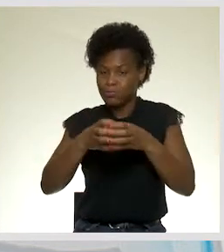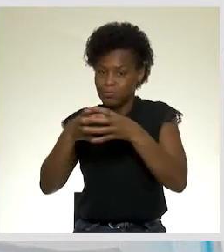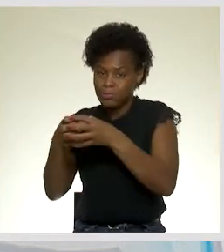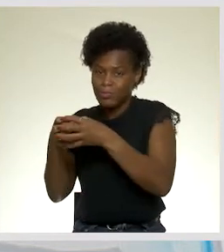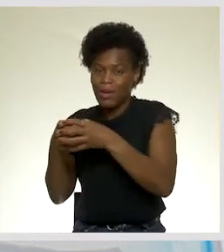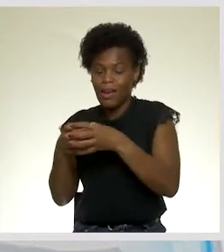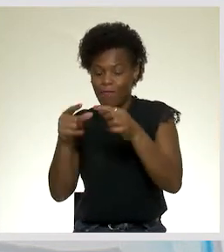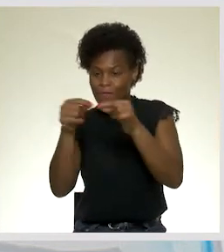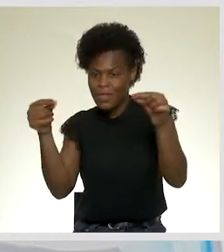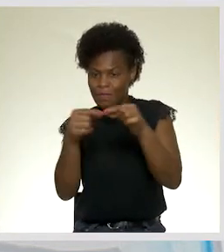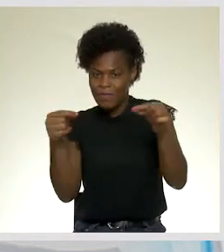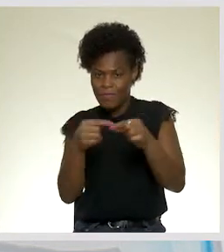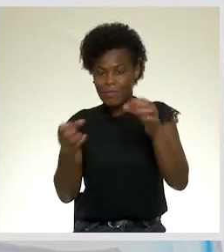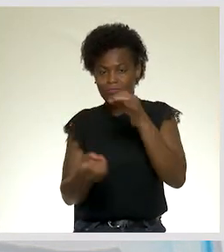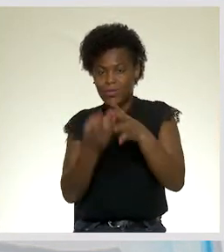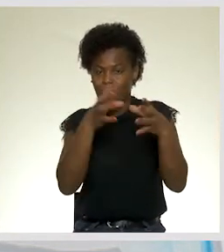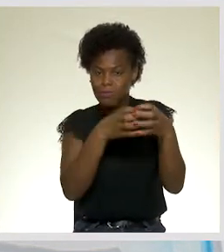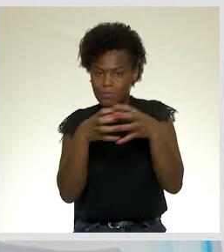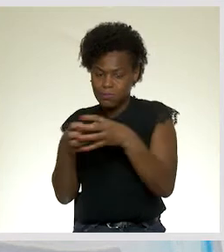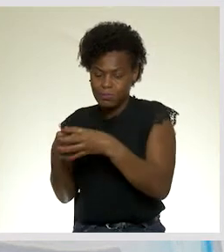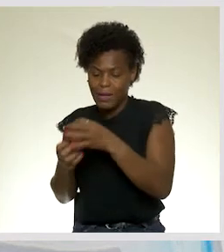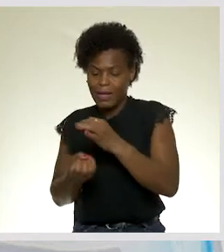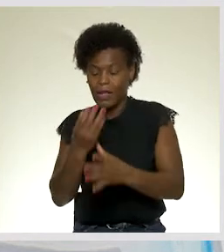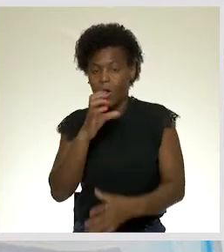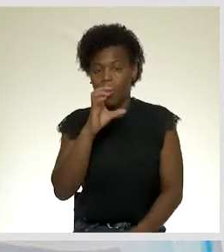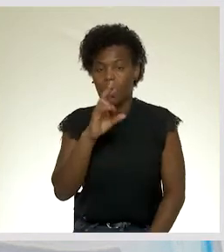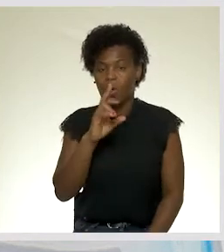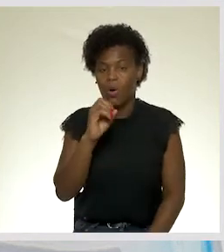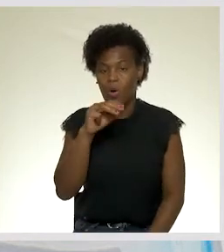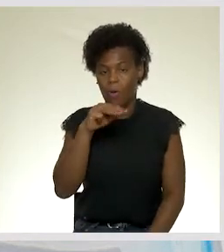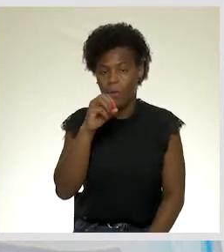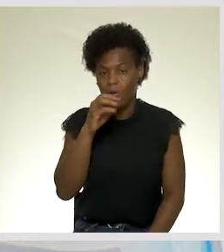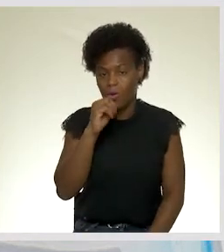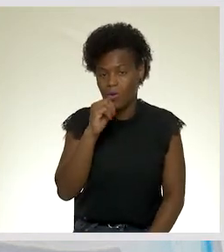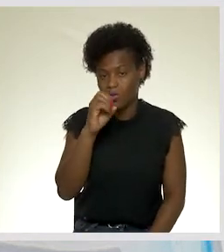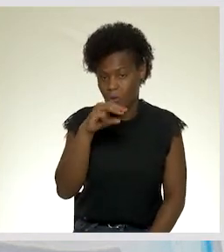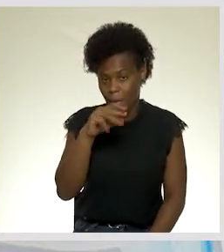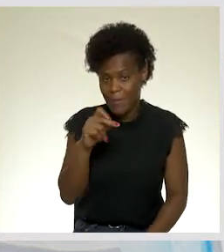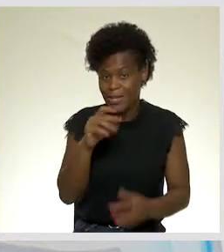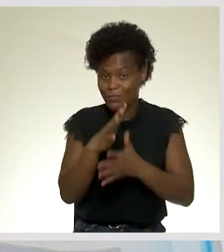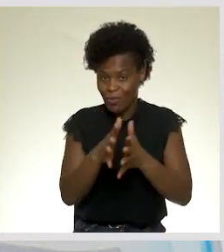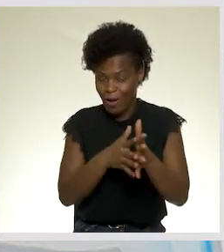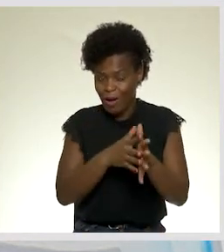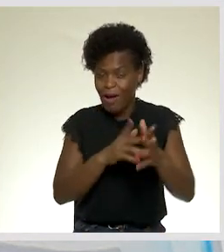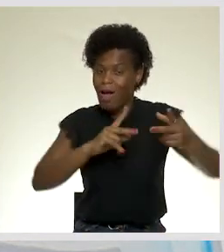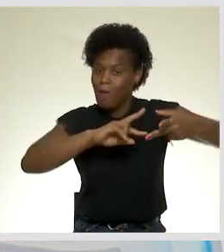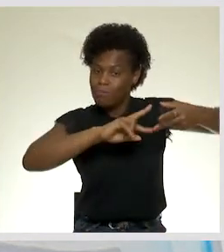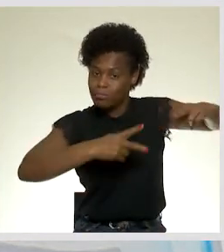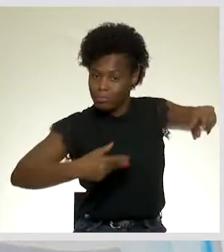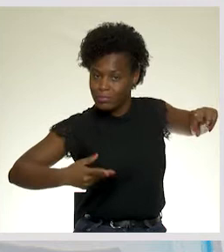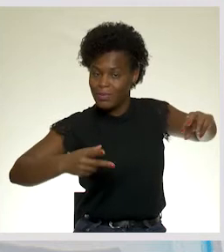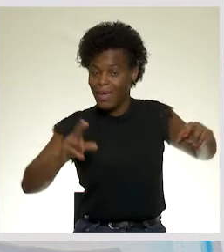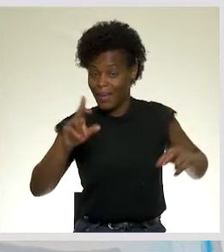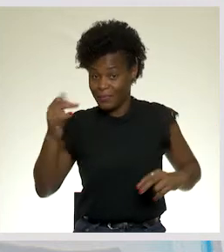cromossomas. No entanto, é nessas cromossomas, se distendemos essas cromossomas, ficamos aqui com a molécula de DNA distendida, onde